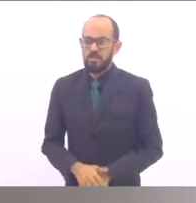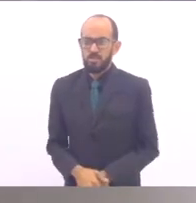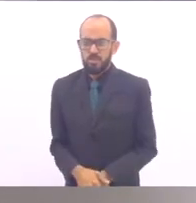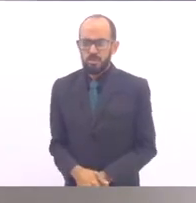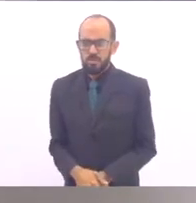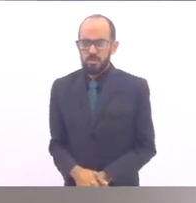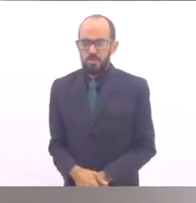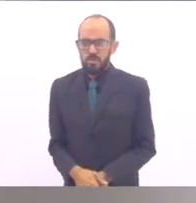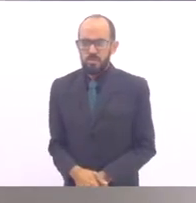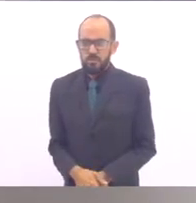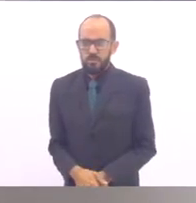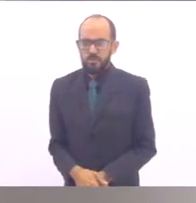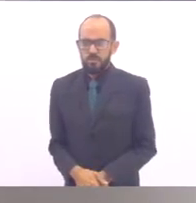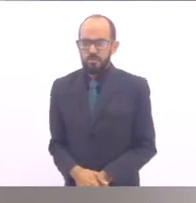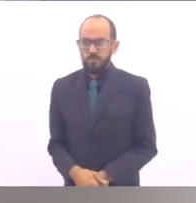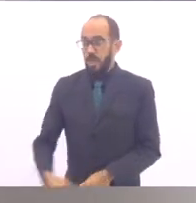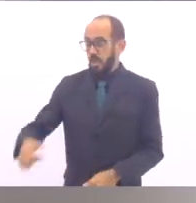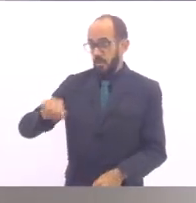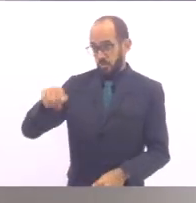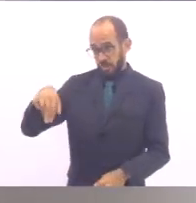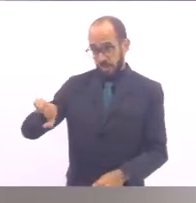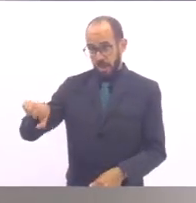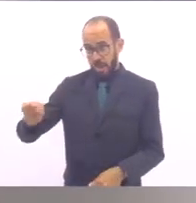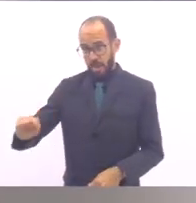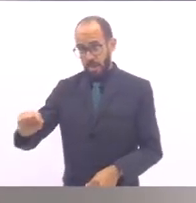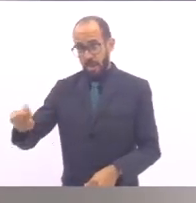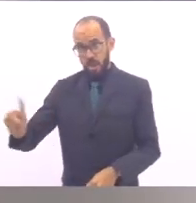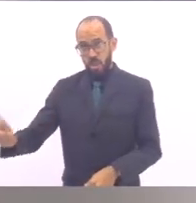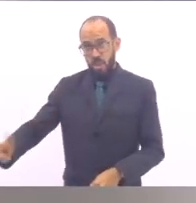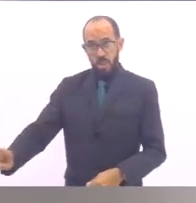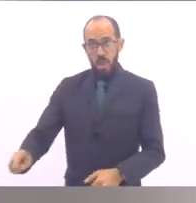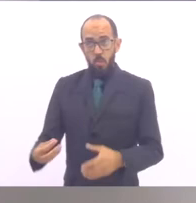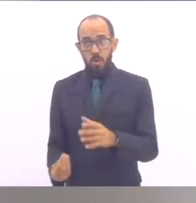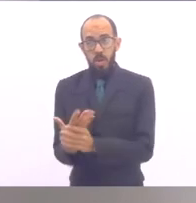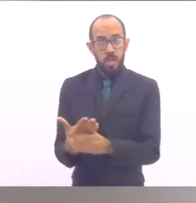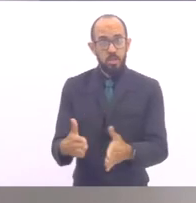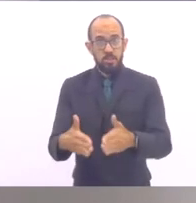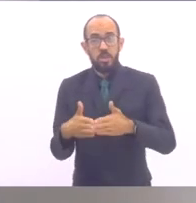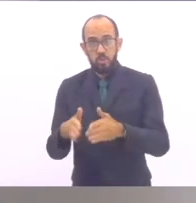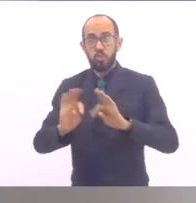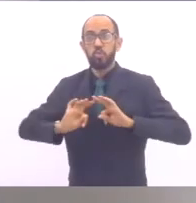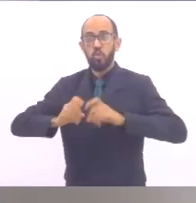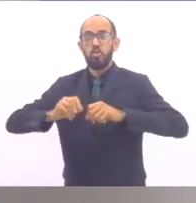Estado. A gente não licencia todas as atividades do Estado. Não tem como